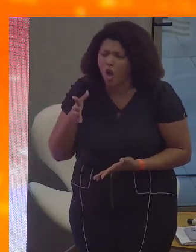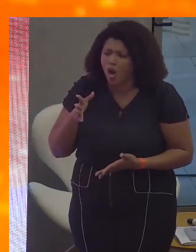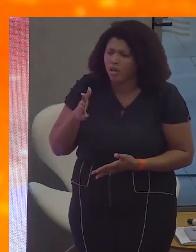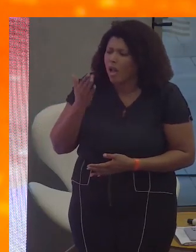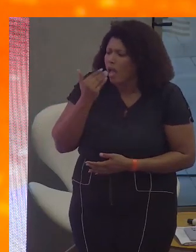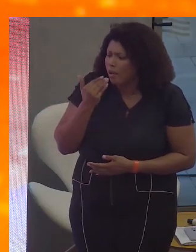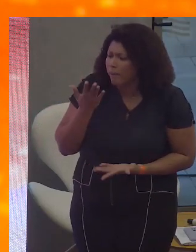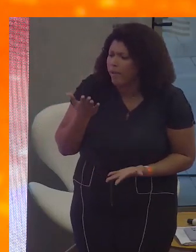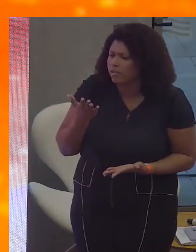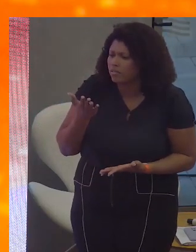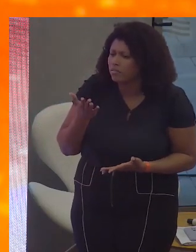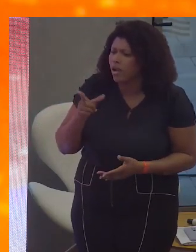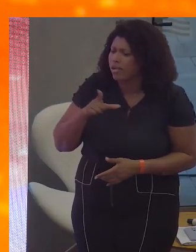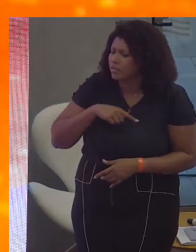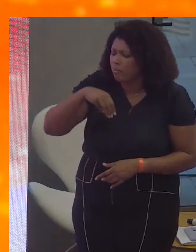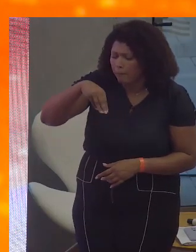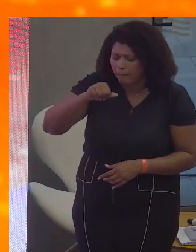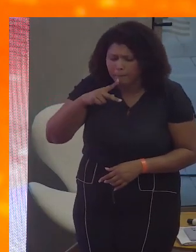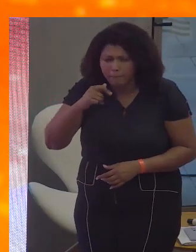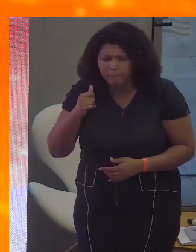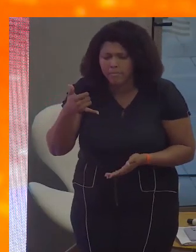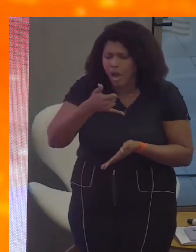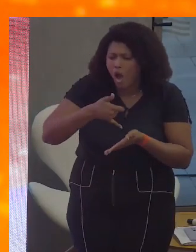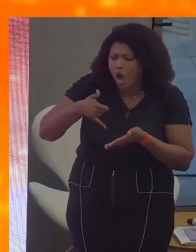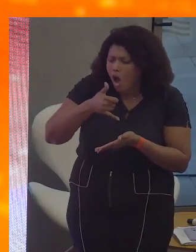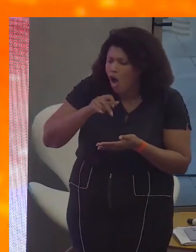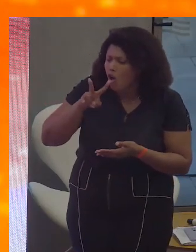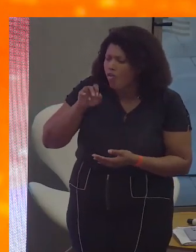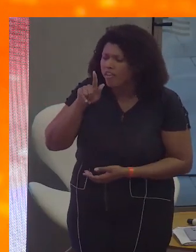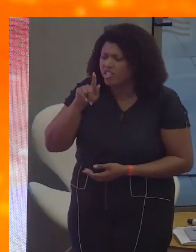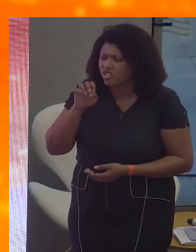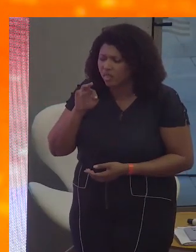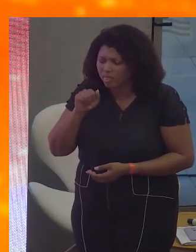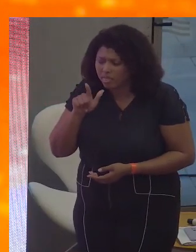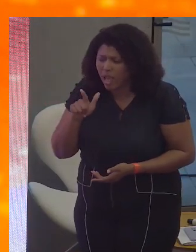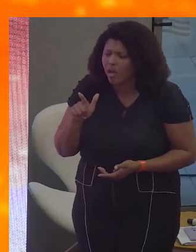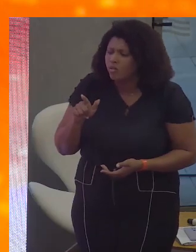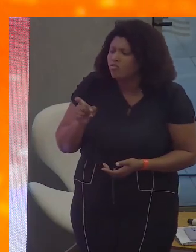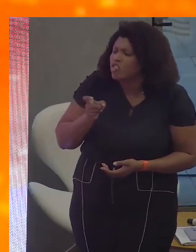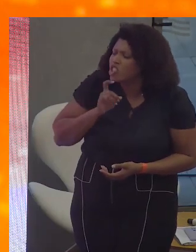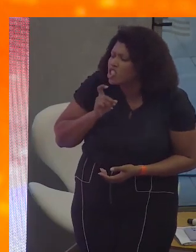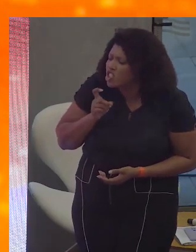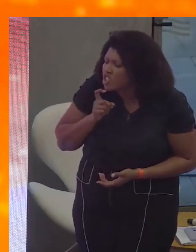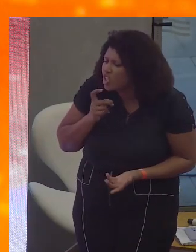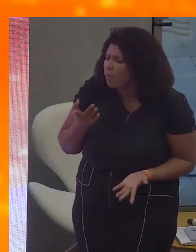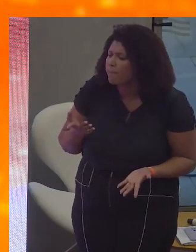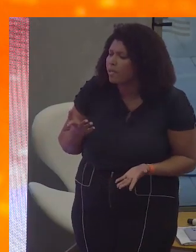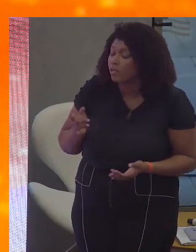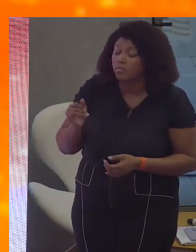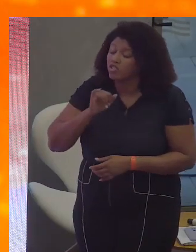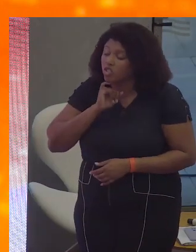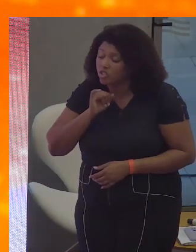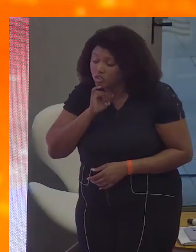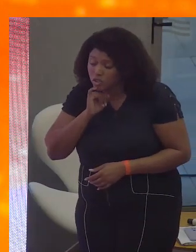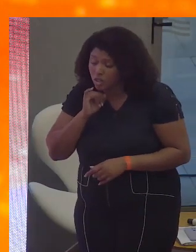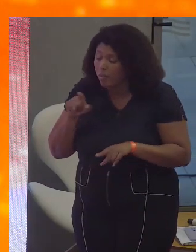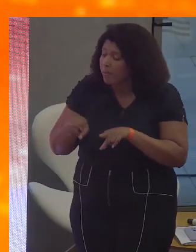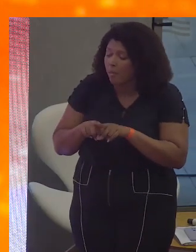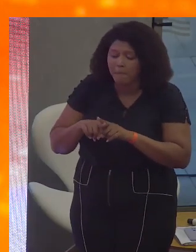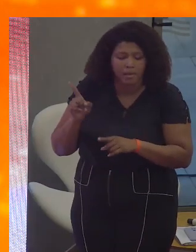alimentos, como maca, óleos vegetais, berinjela, gengibre, eles ainda não se encontram autorizados